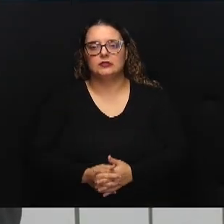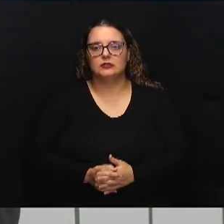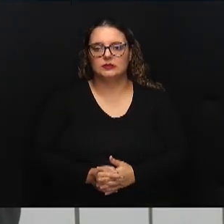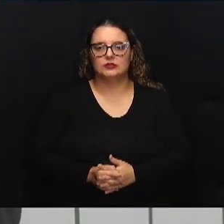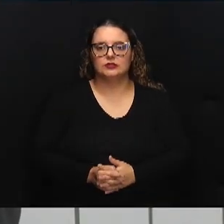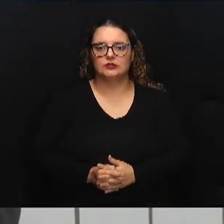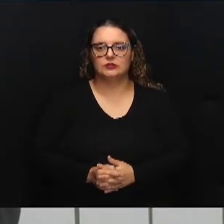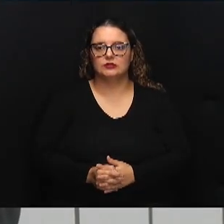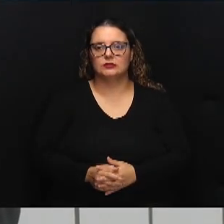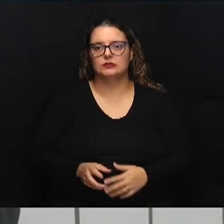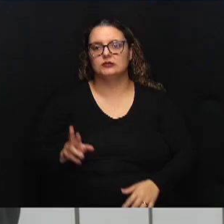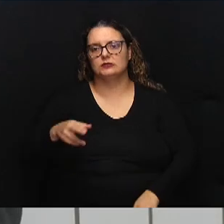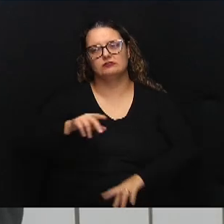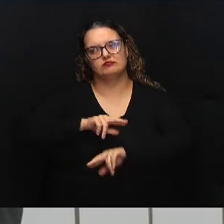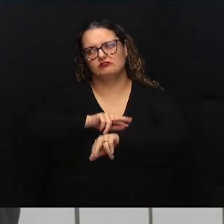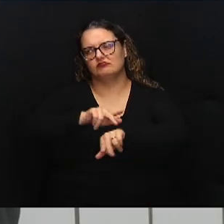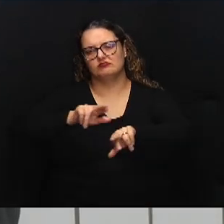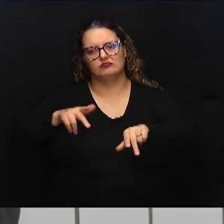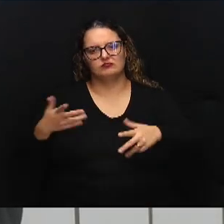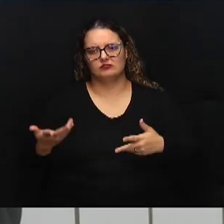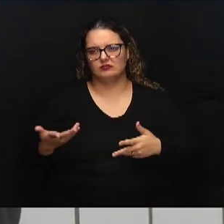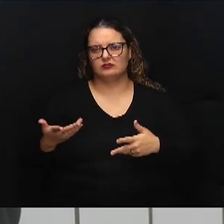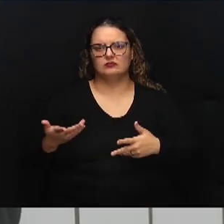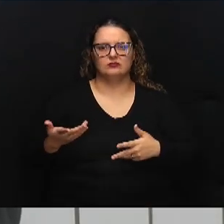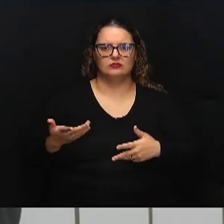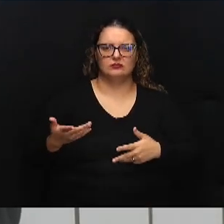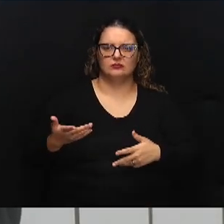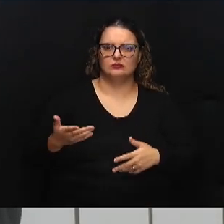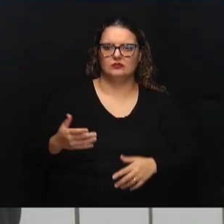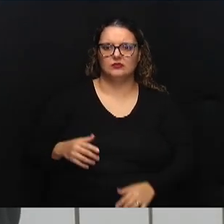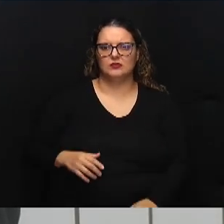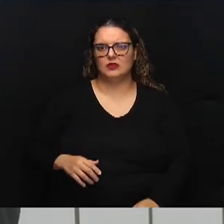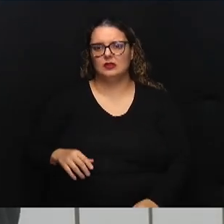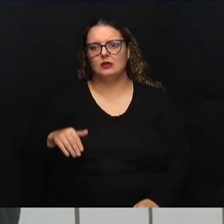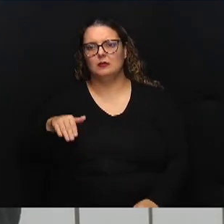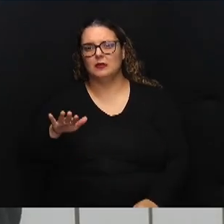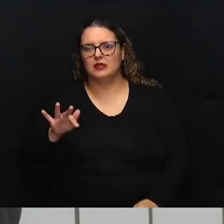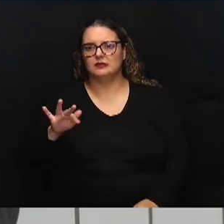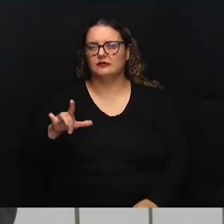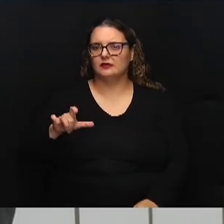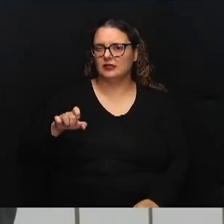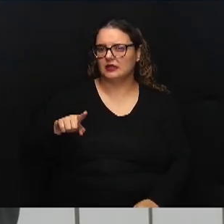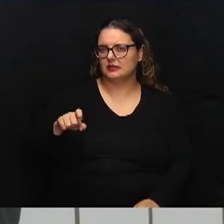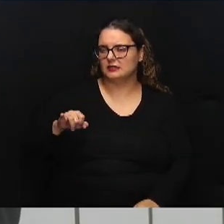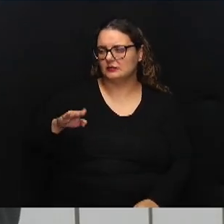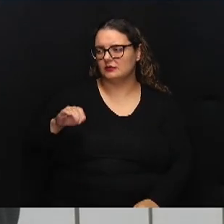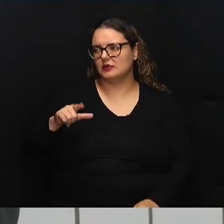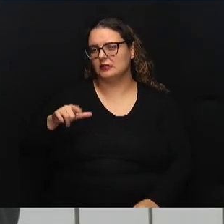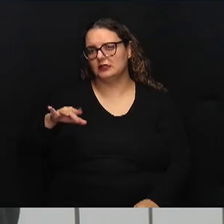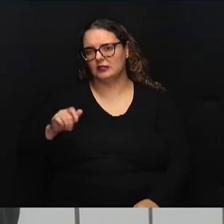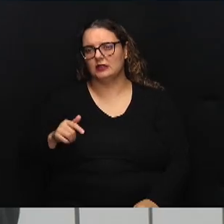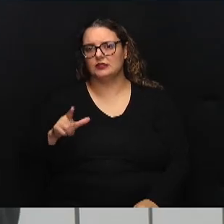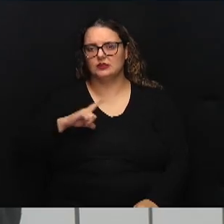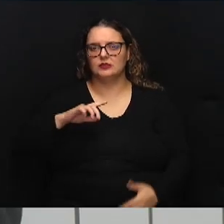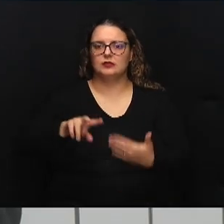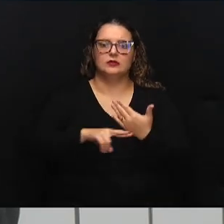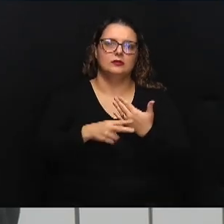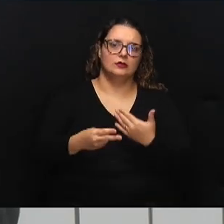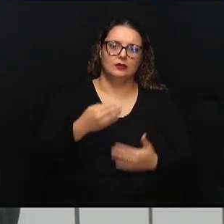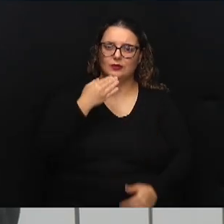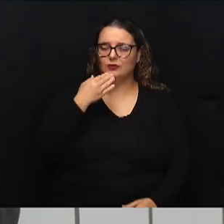função da parte de diversidade, mais flexibilidade, o que acabou gerando, né, um pedido